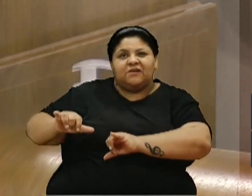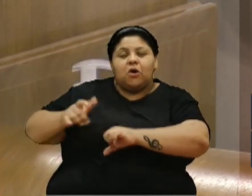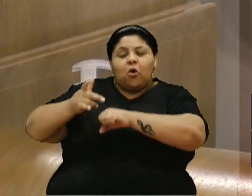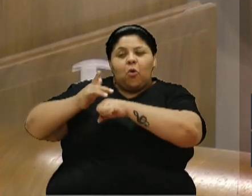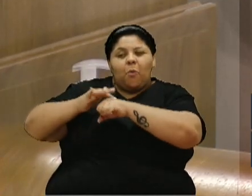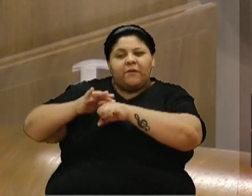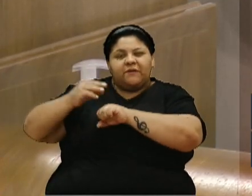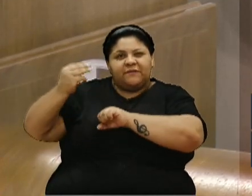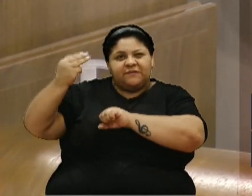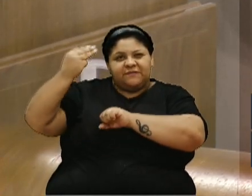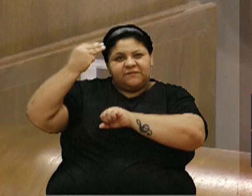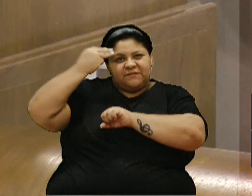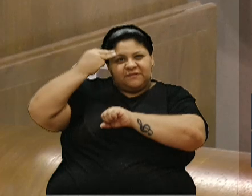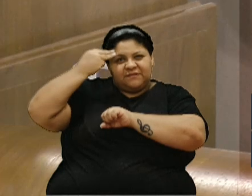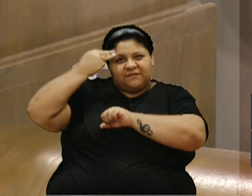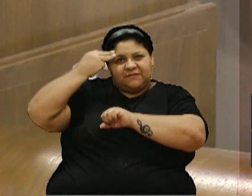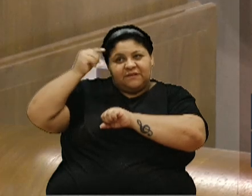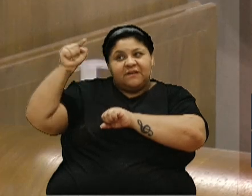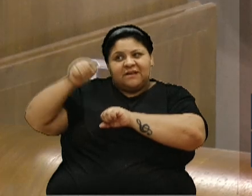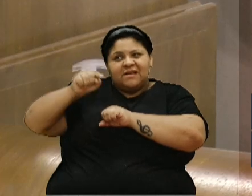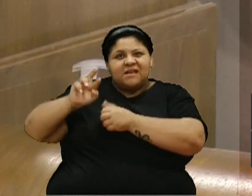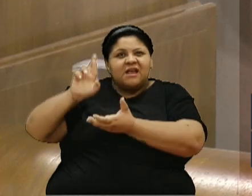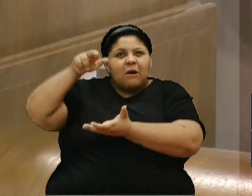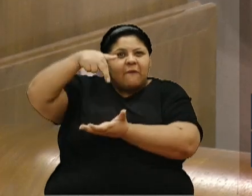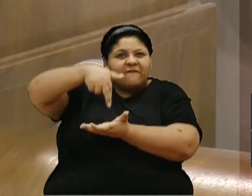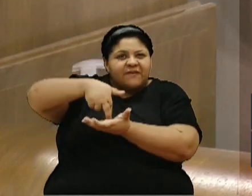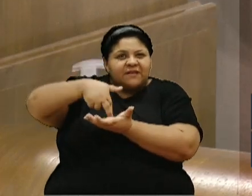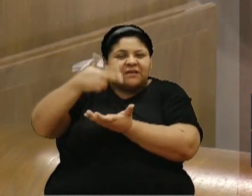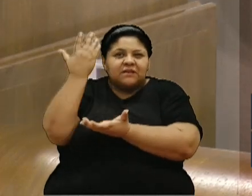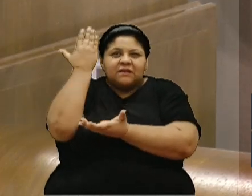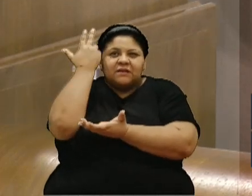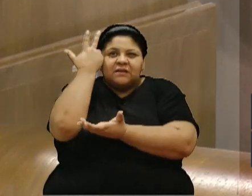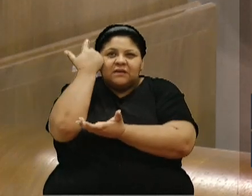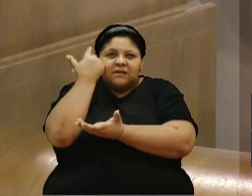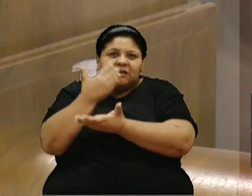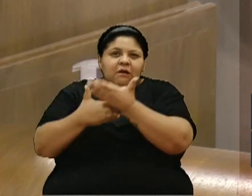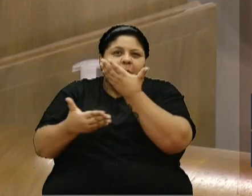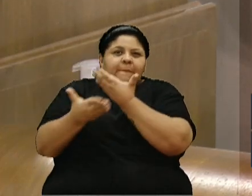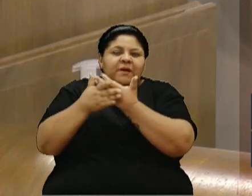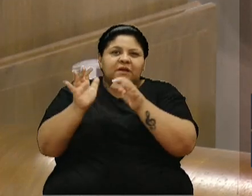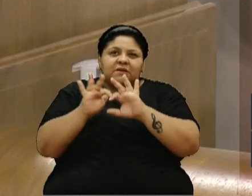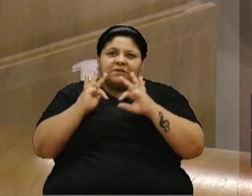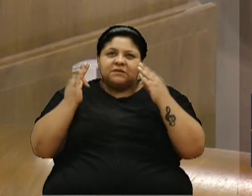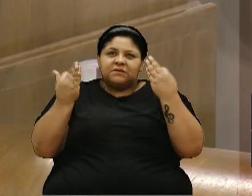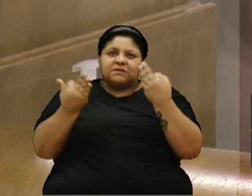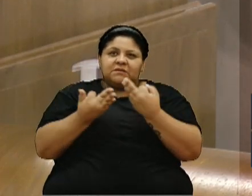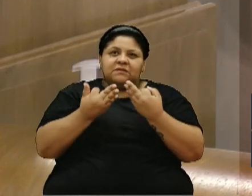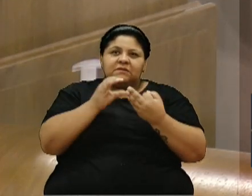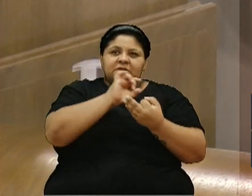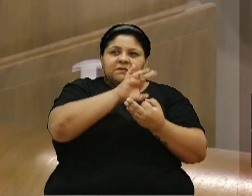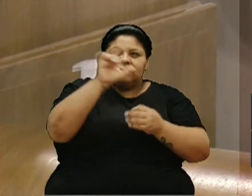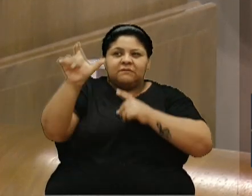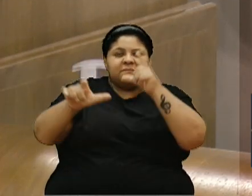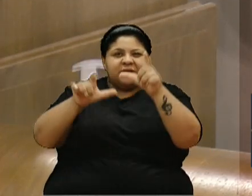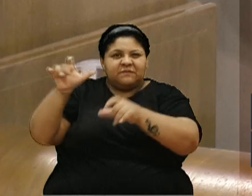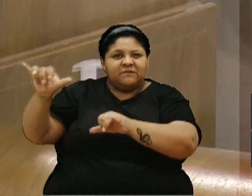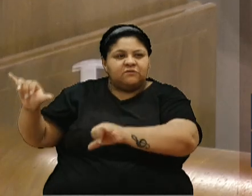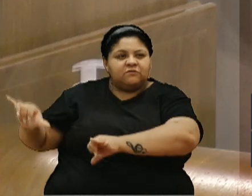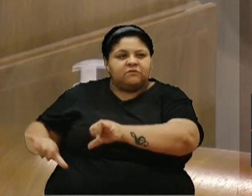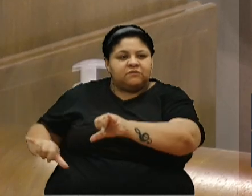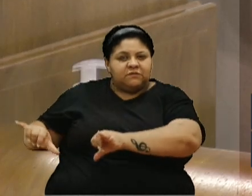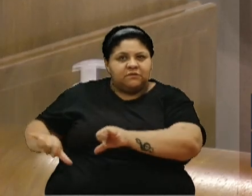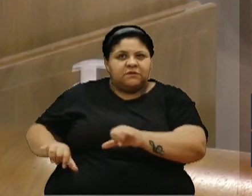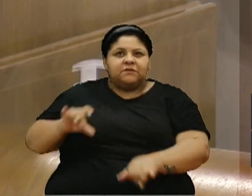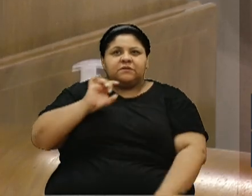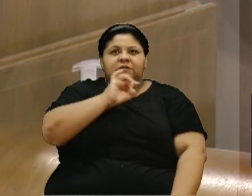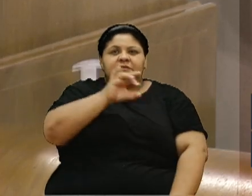mental, que é uma realidade tão comum para tantas famílias, que cada vez mais pessoas sofrem, que